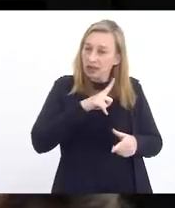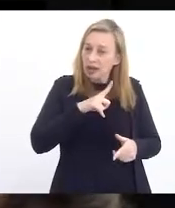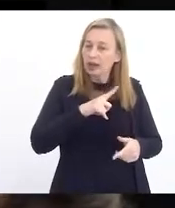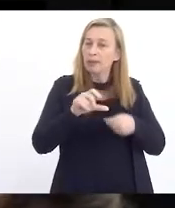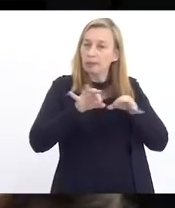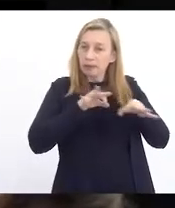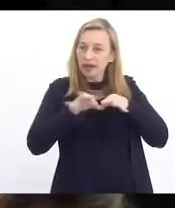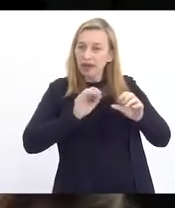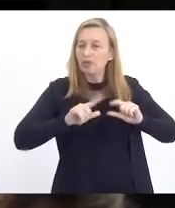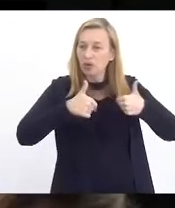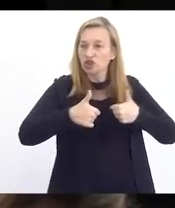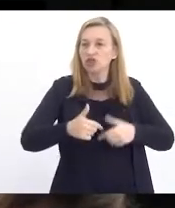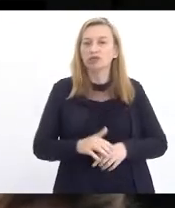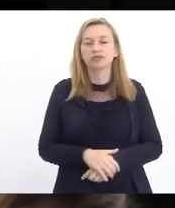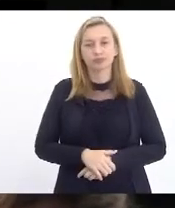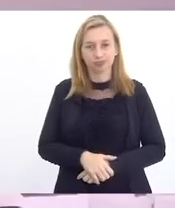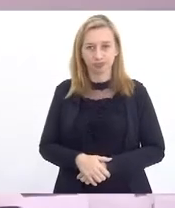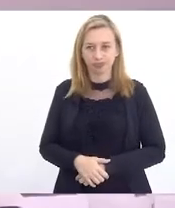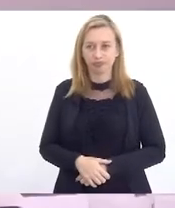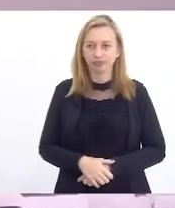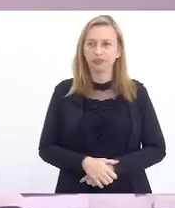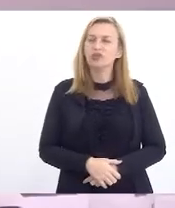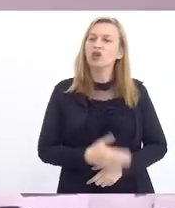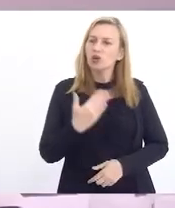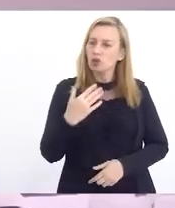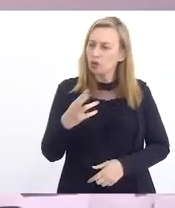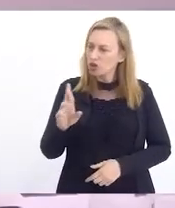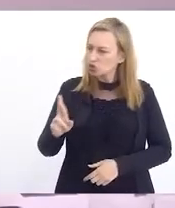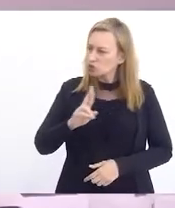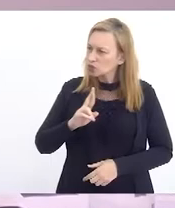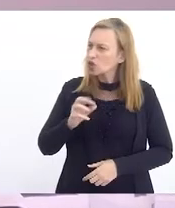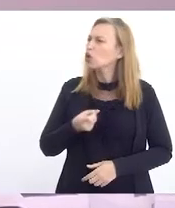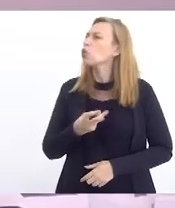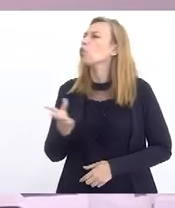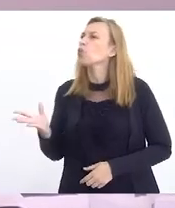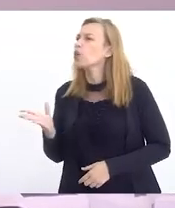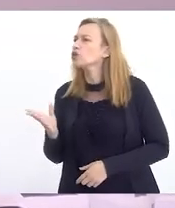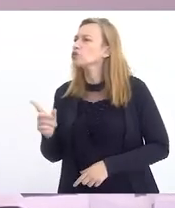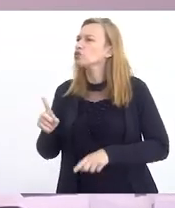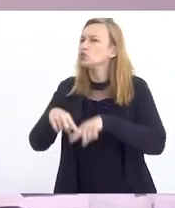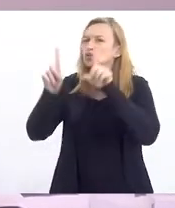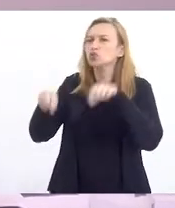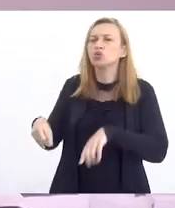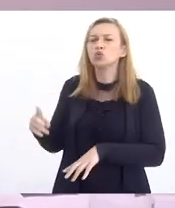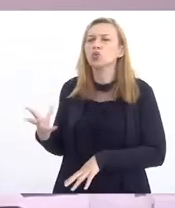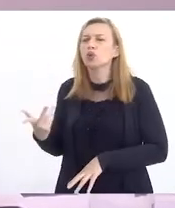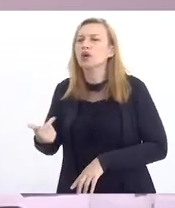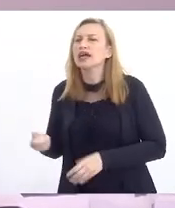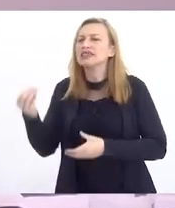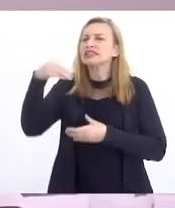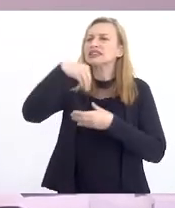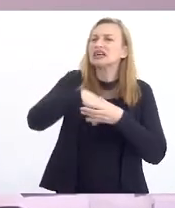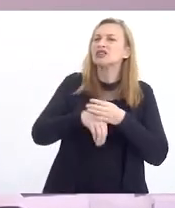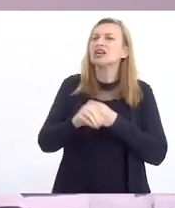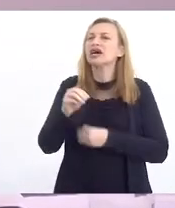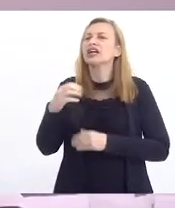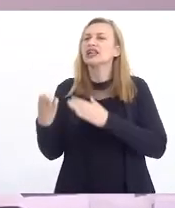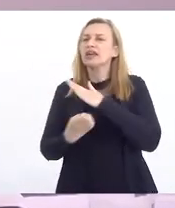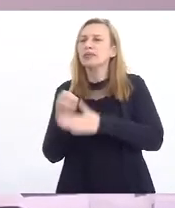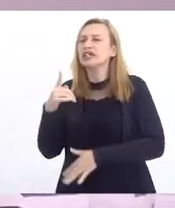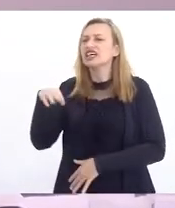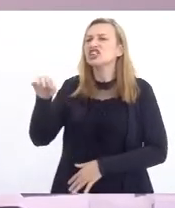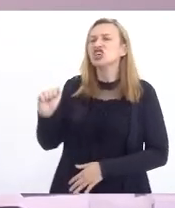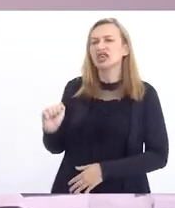essa atuação. Eu queria que você pudesse me responder quantos funcionários qualificados vocês têm dentro da